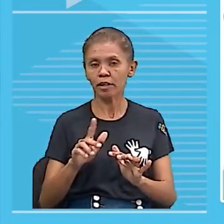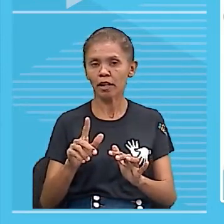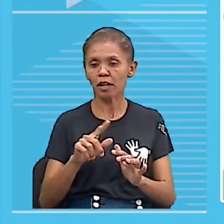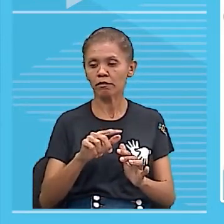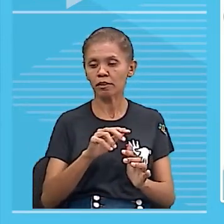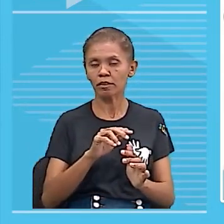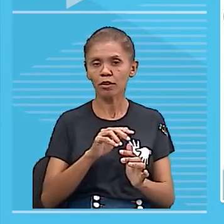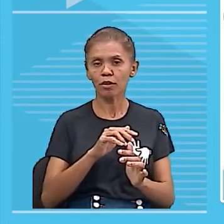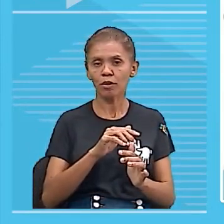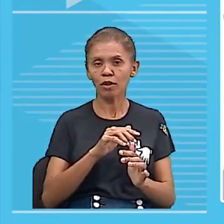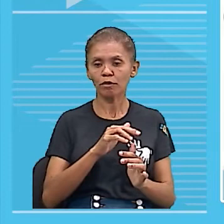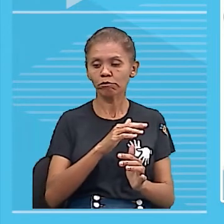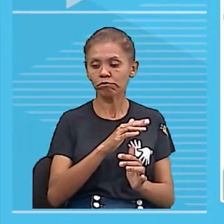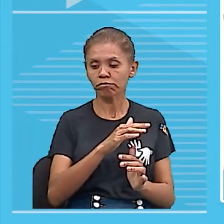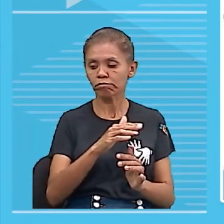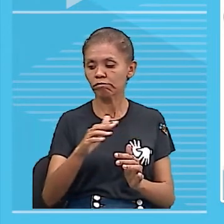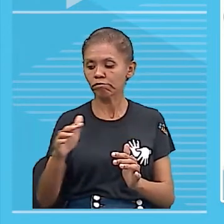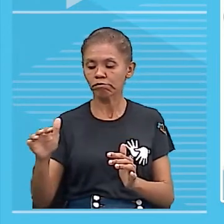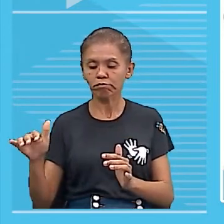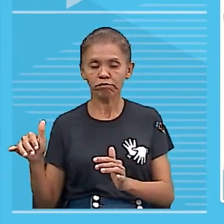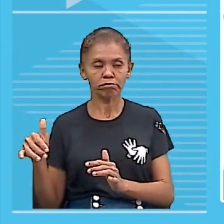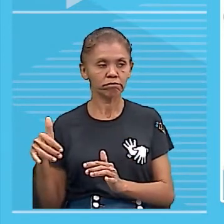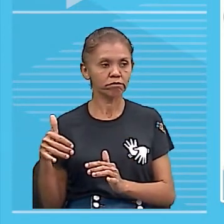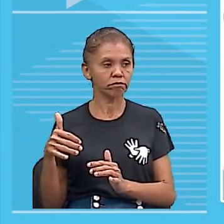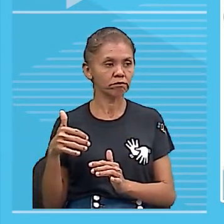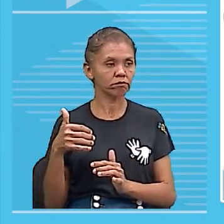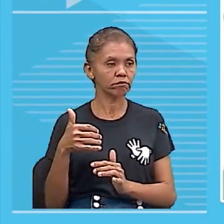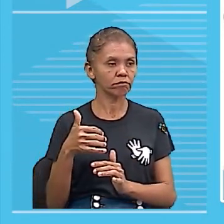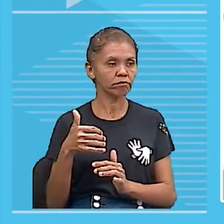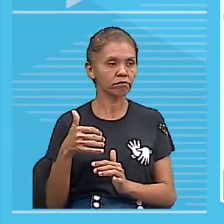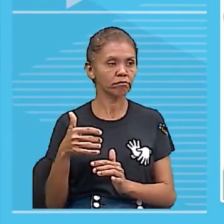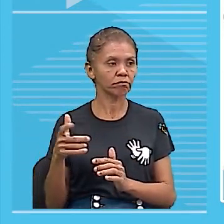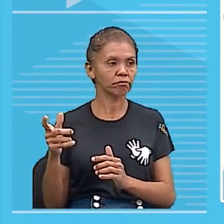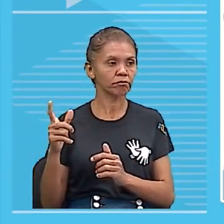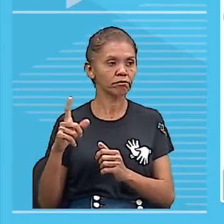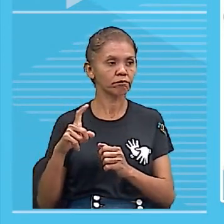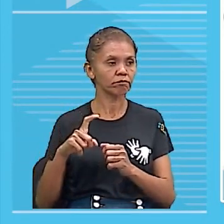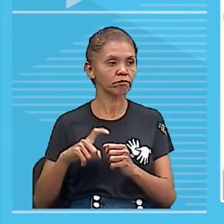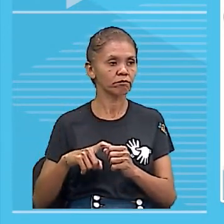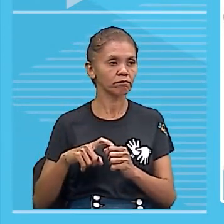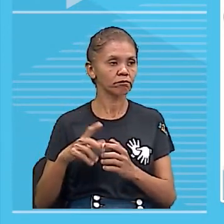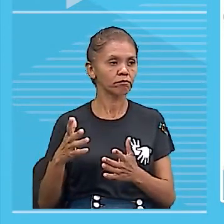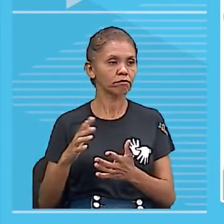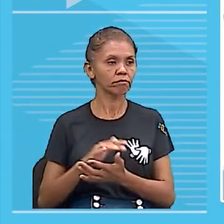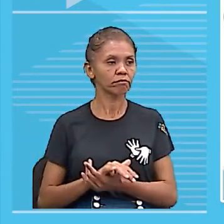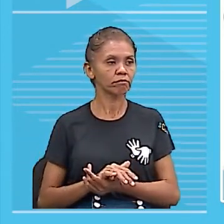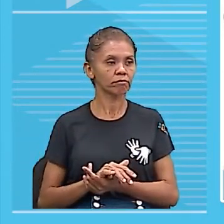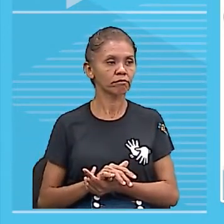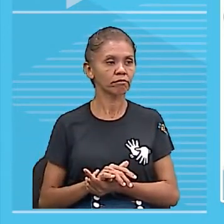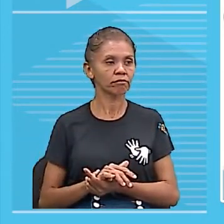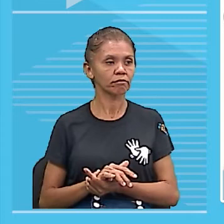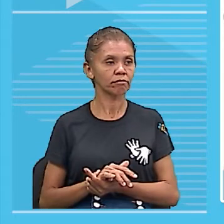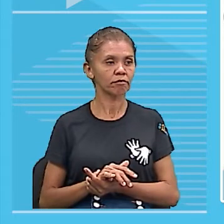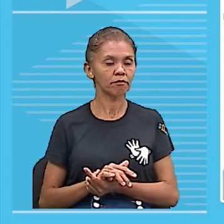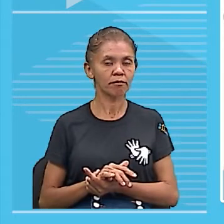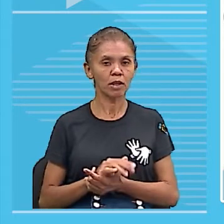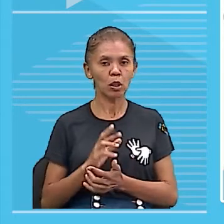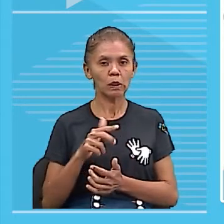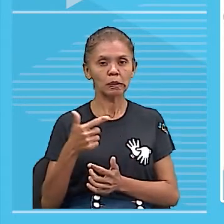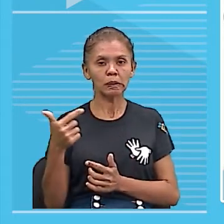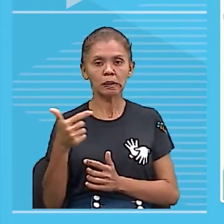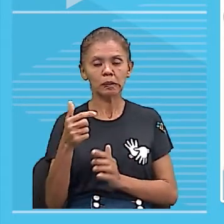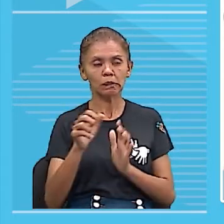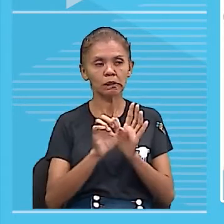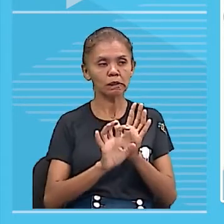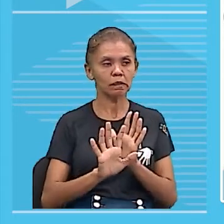volta pelo lado negativo a gente vai observar a mesma coisa nessa outra representação